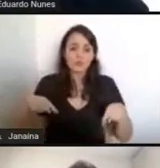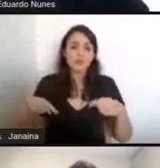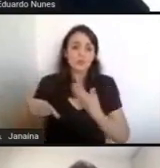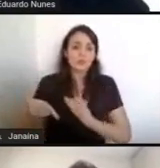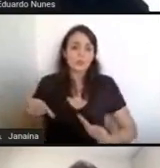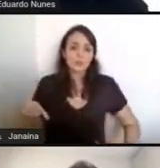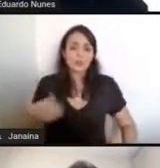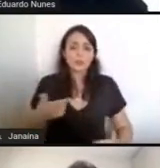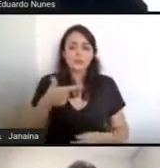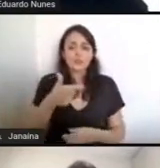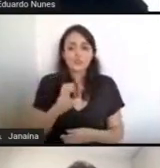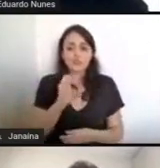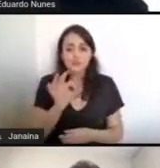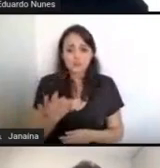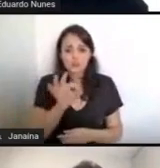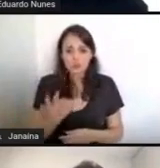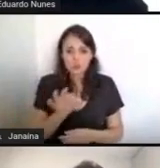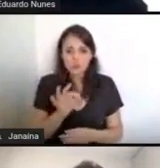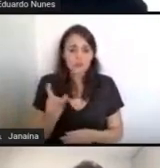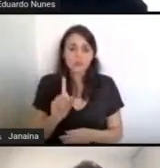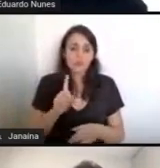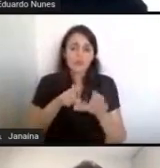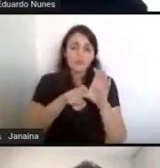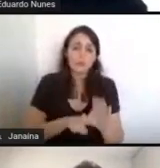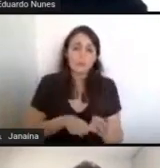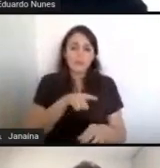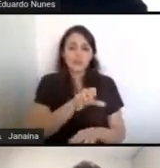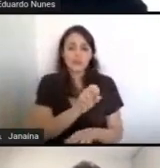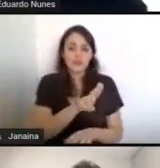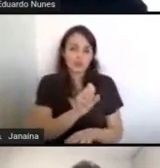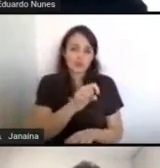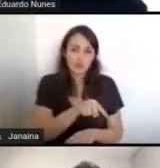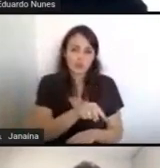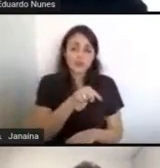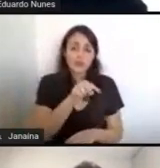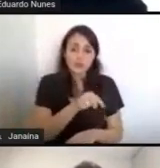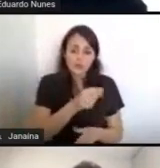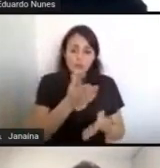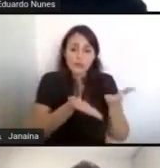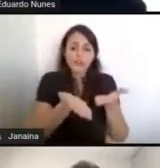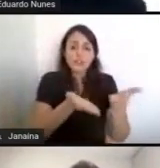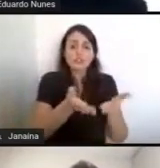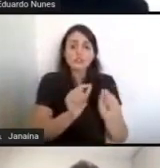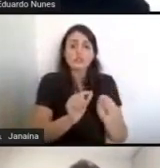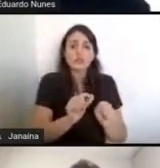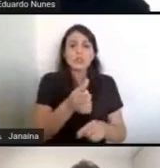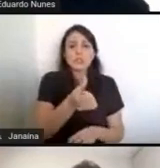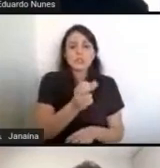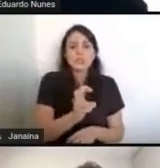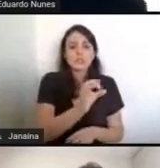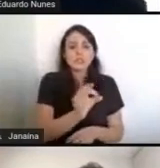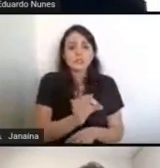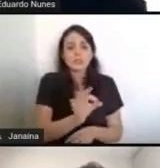da nossa população não depende exclusivamente do SUS, o SUS ele atende de forma exclusiva a 75% da população,